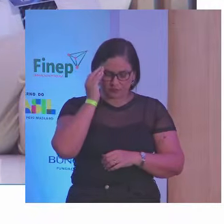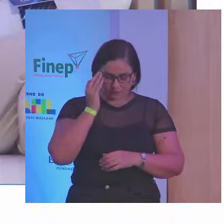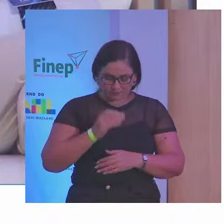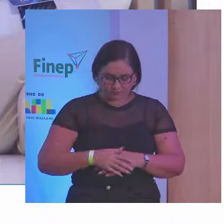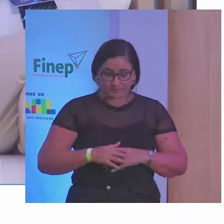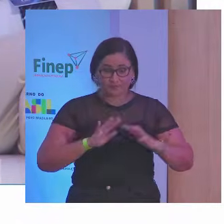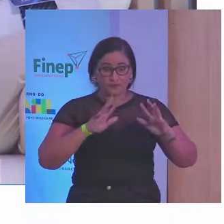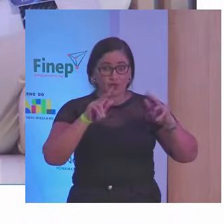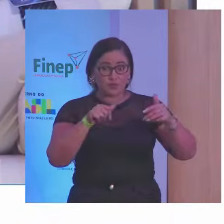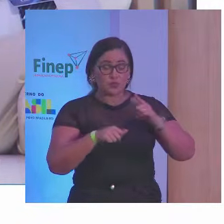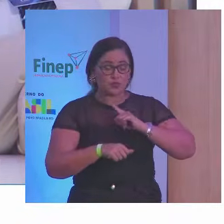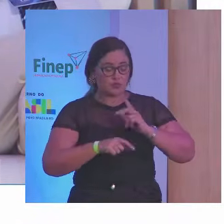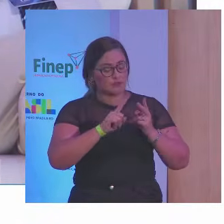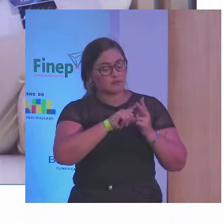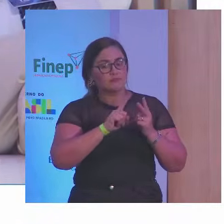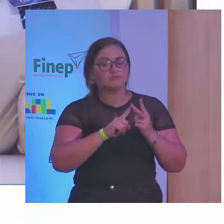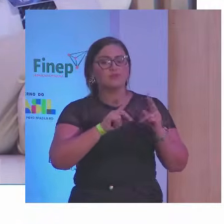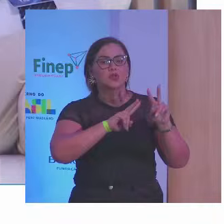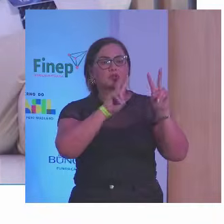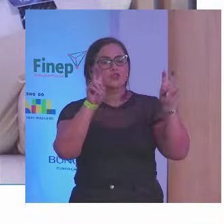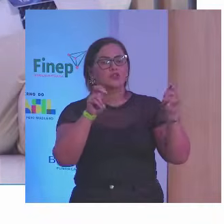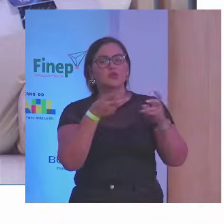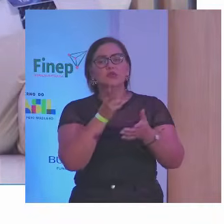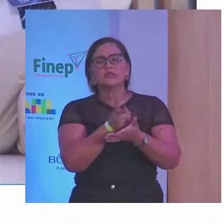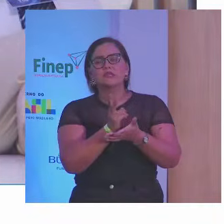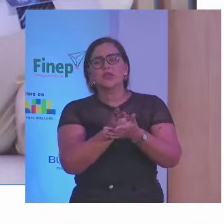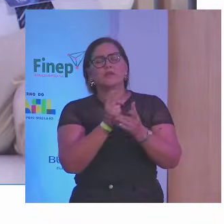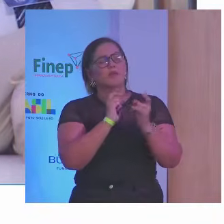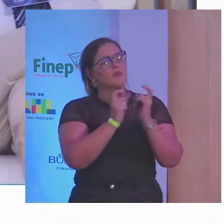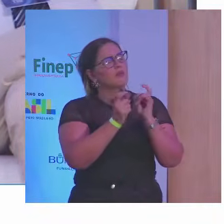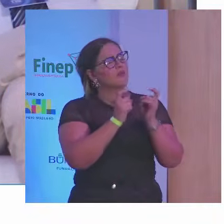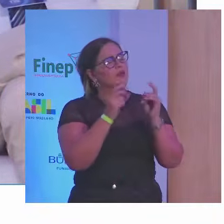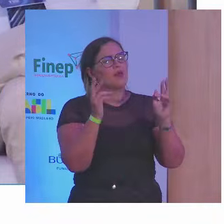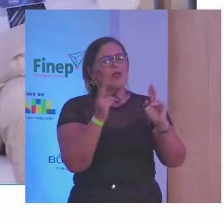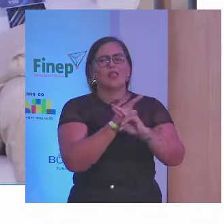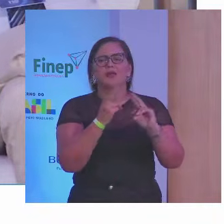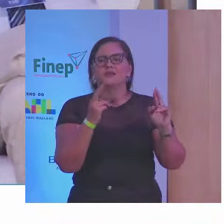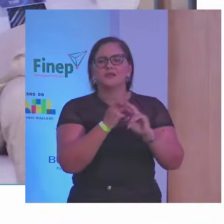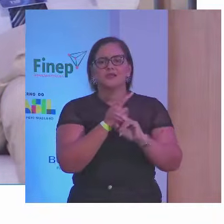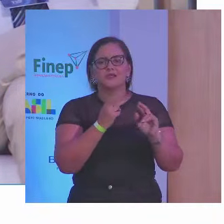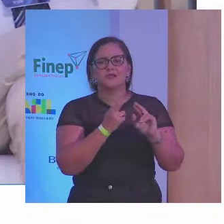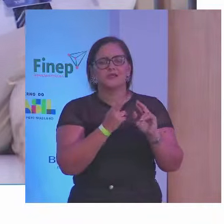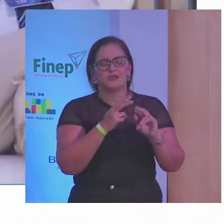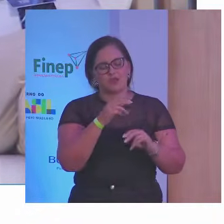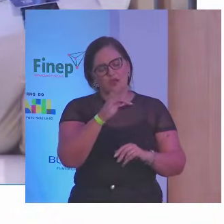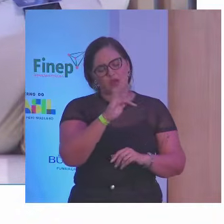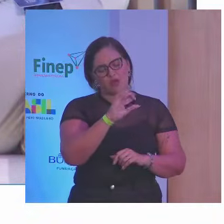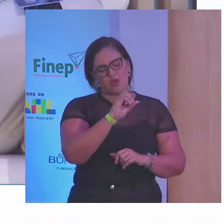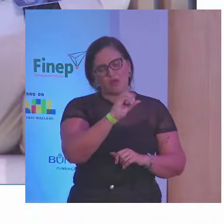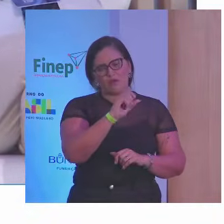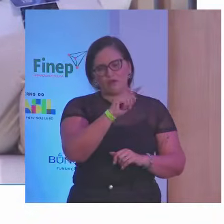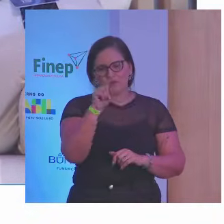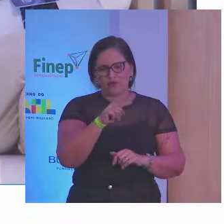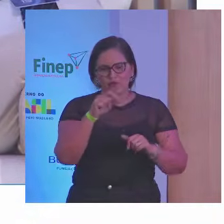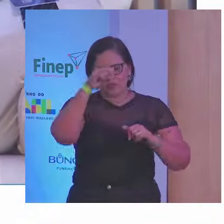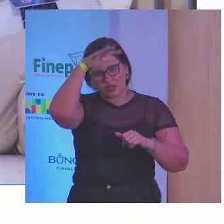E tudo tem dois lados. Uma questão que eu sempre discuto, né, em relação à foz do Amazonas